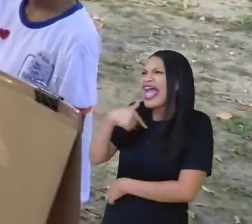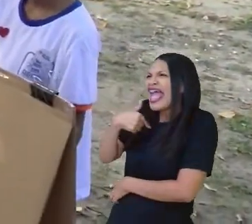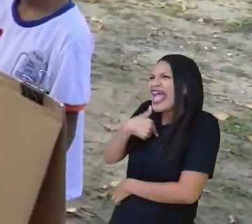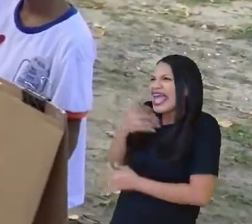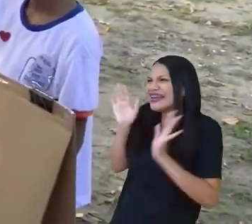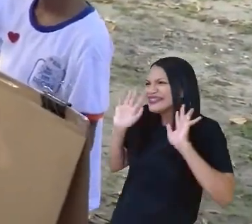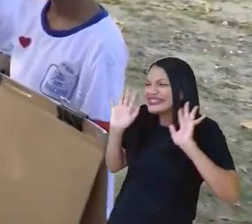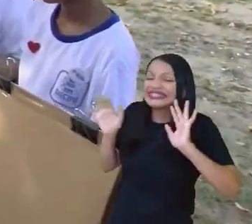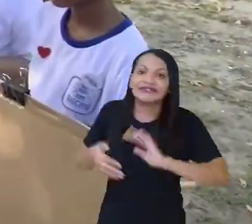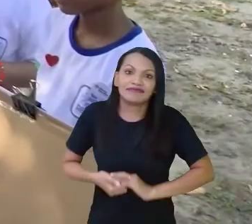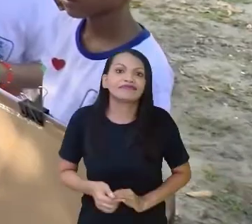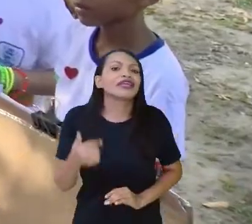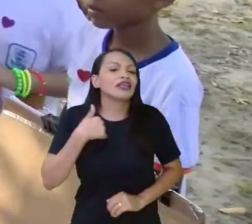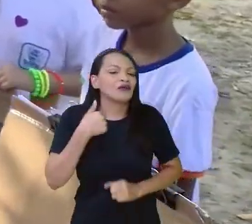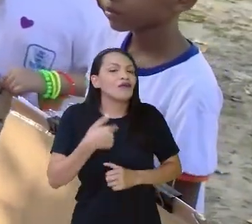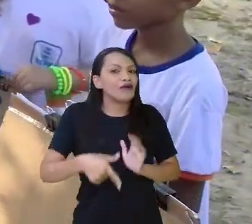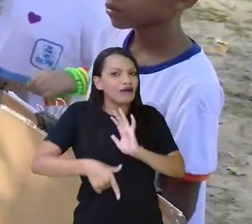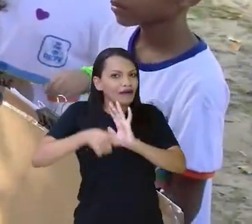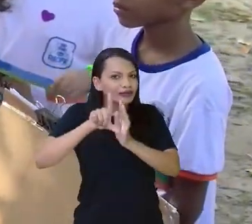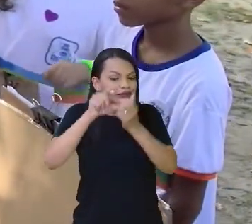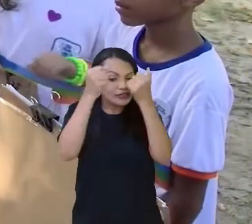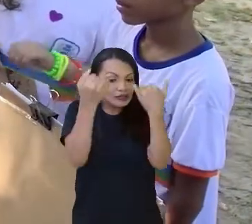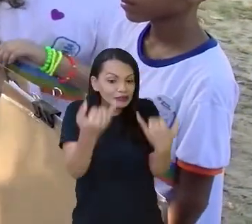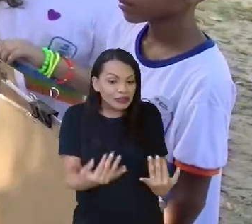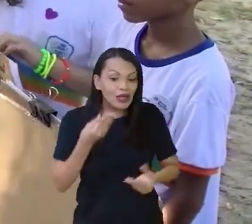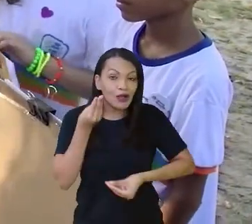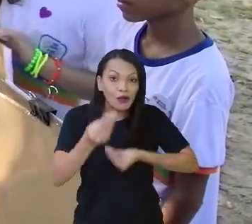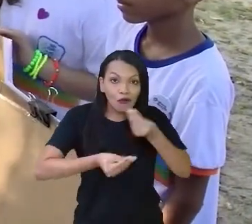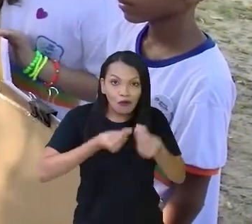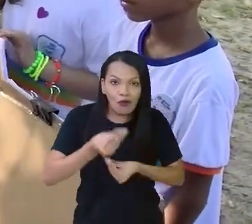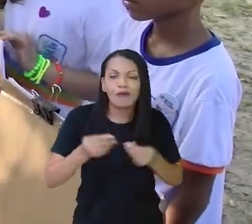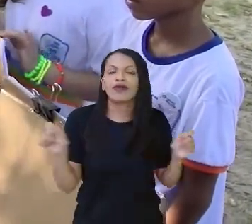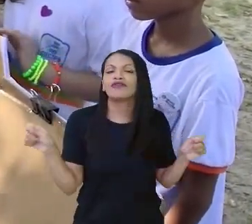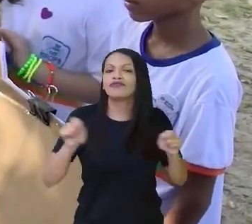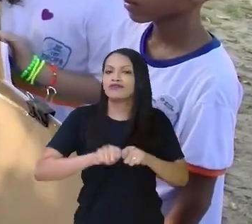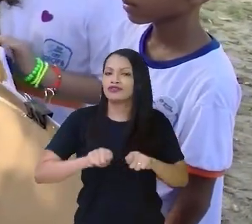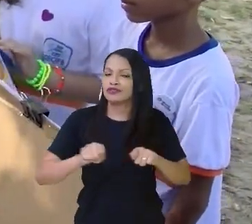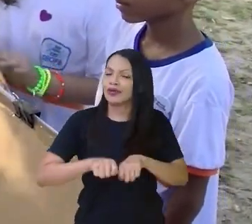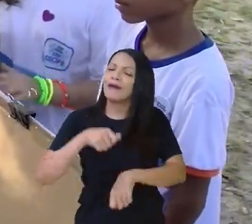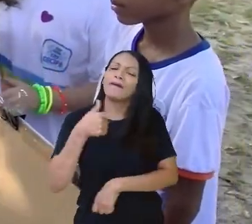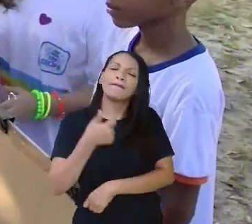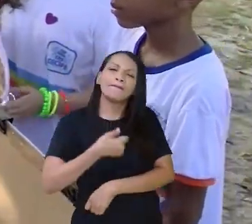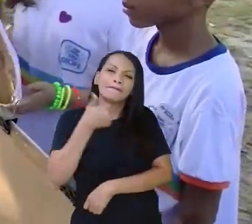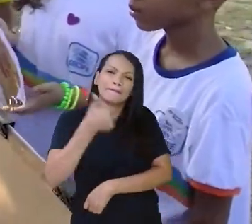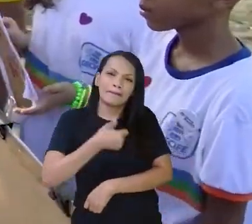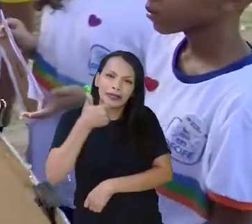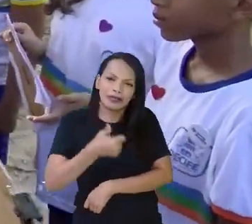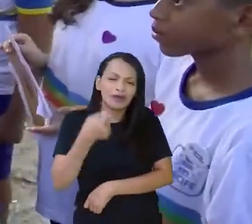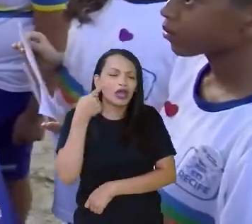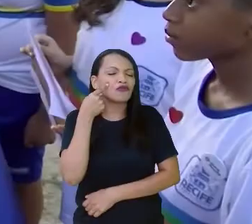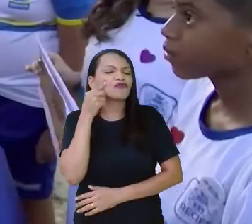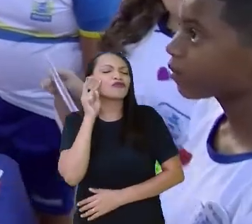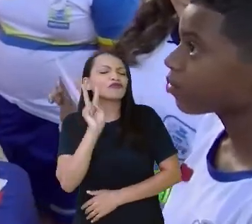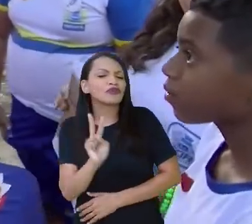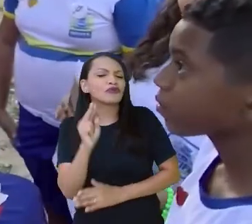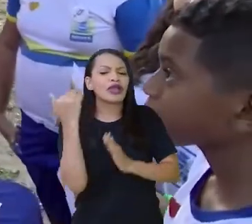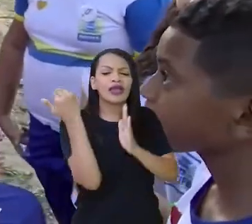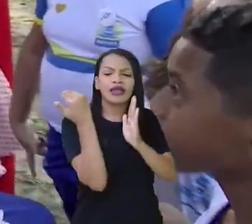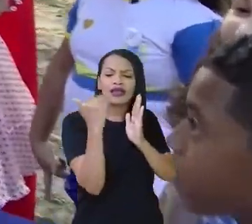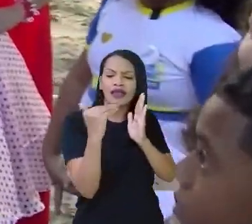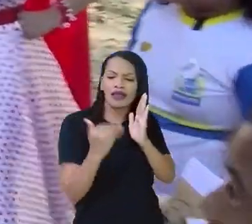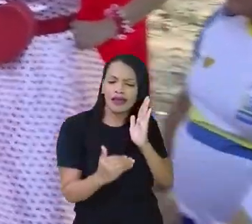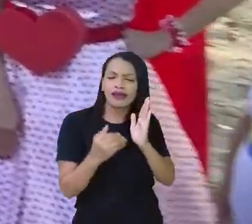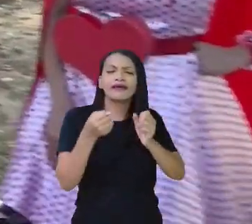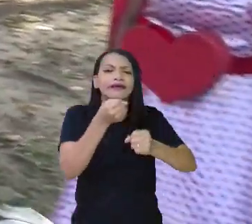vou explicar como eu fiz esse cone. Primeiro de tudo, eu peguei a receita desse